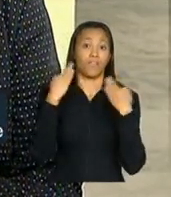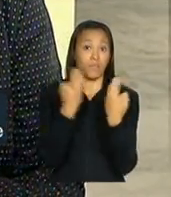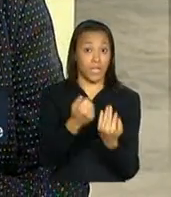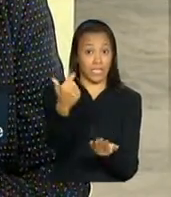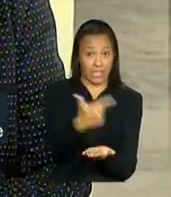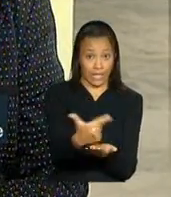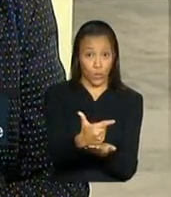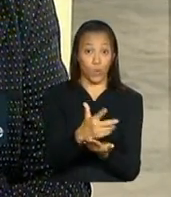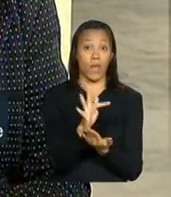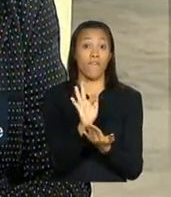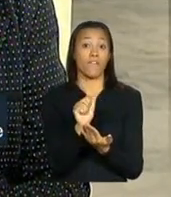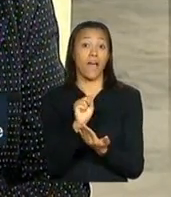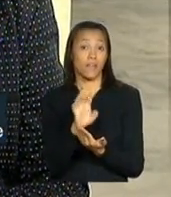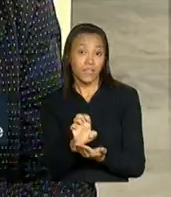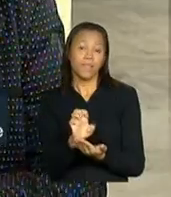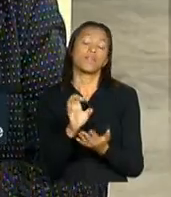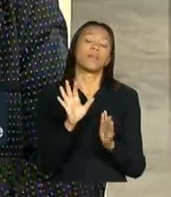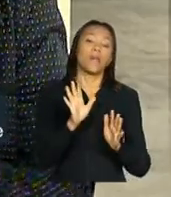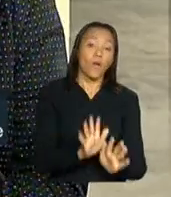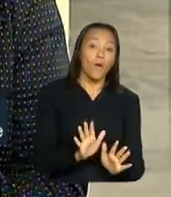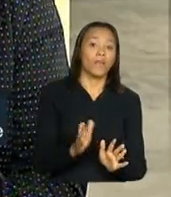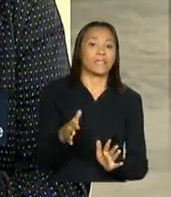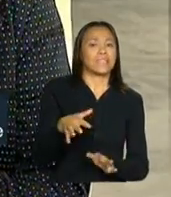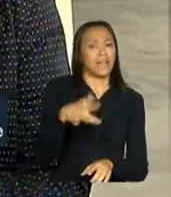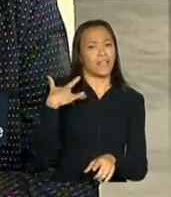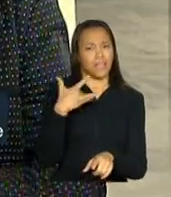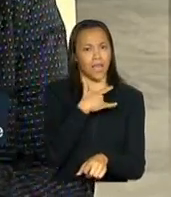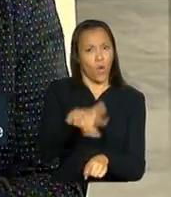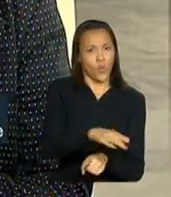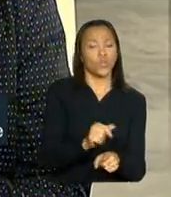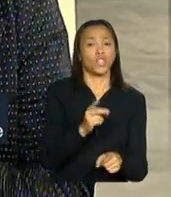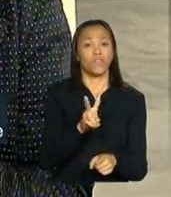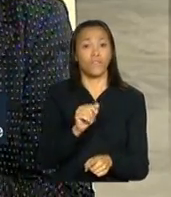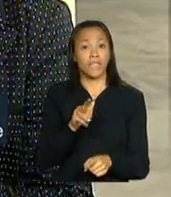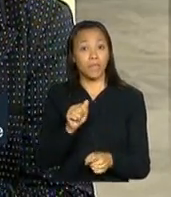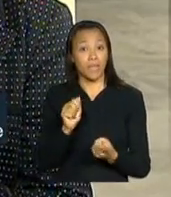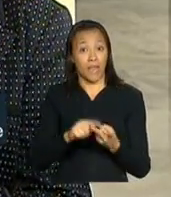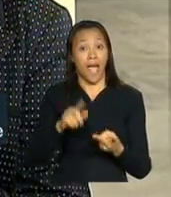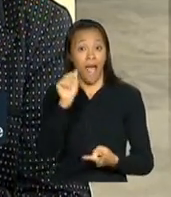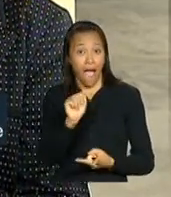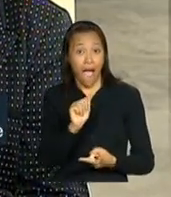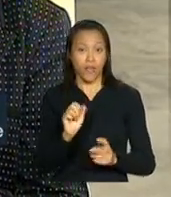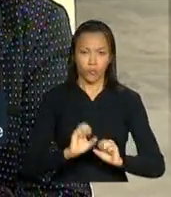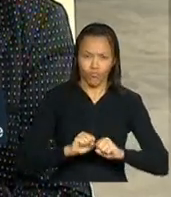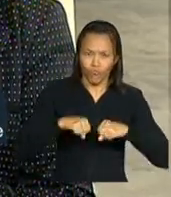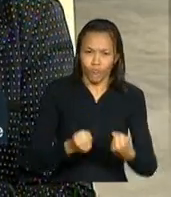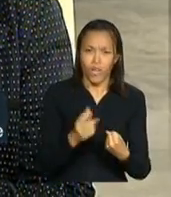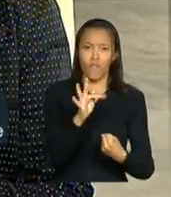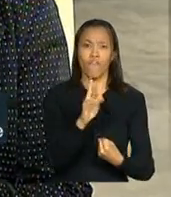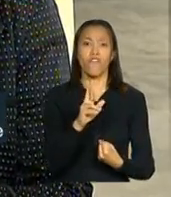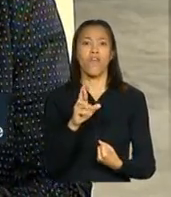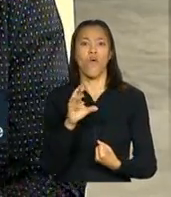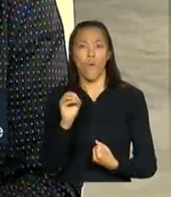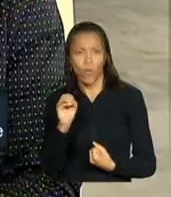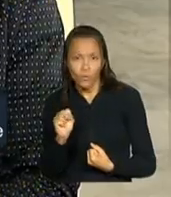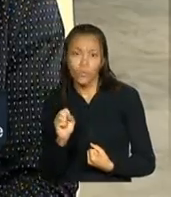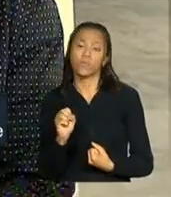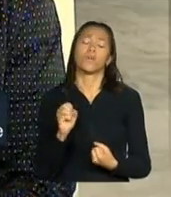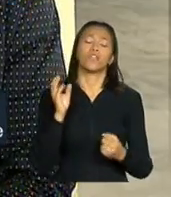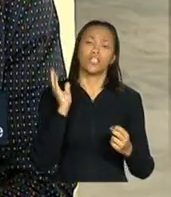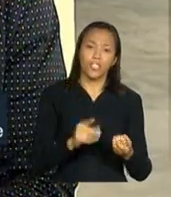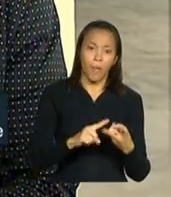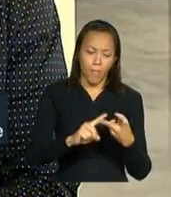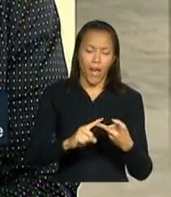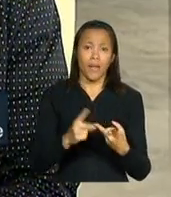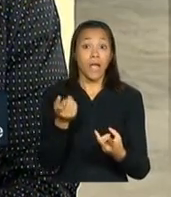segunda fase mas no caso da saúde a vitamina A O sulfato ferroso já foi distribuído no caso da megadose de vitamina A Nós aproveitamos